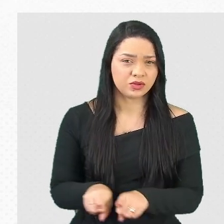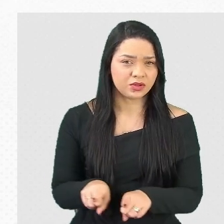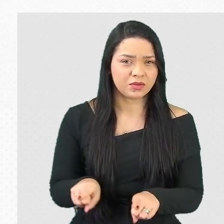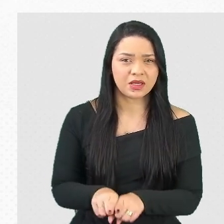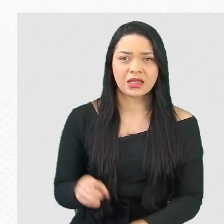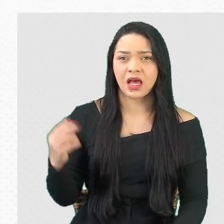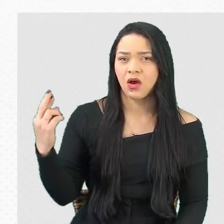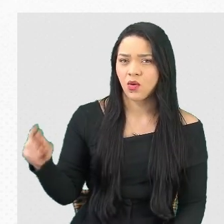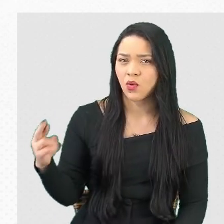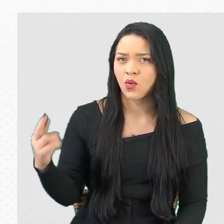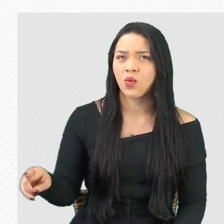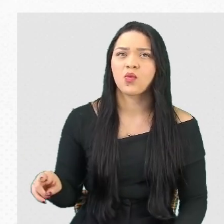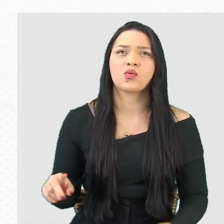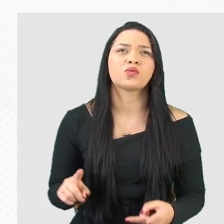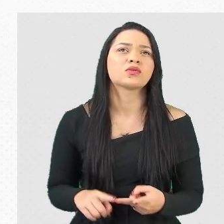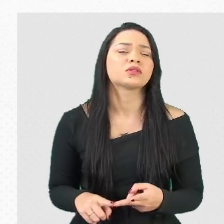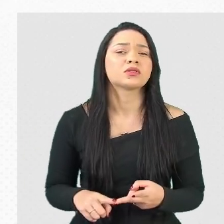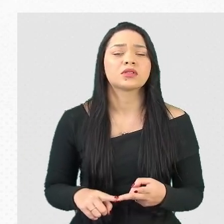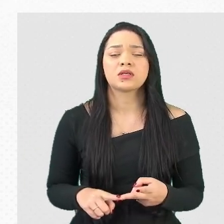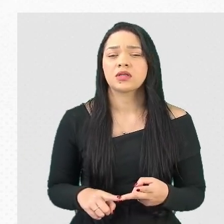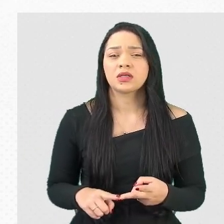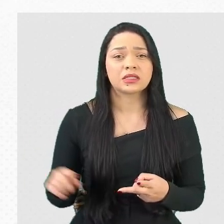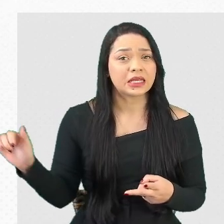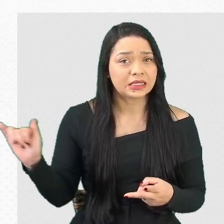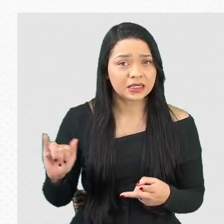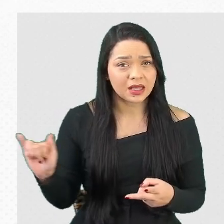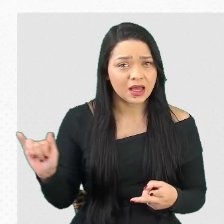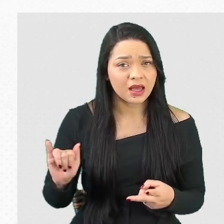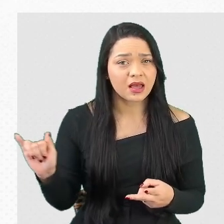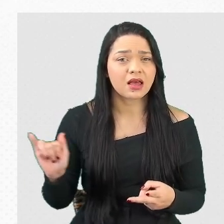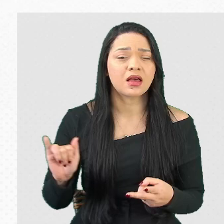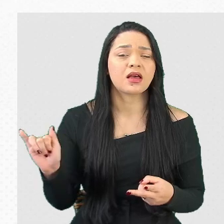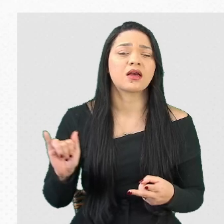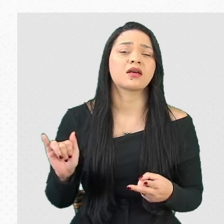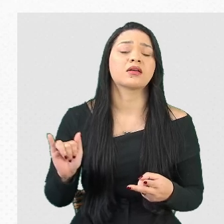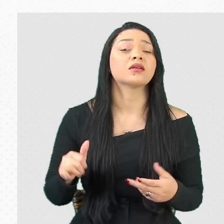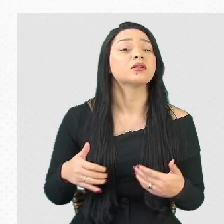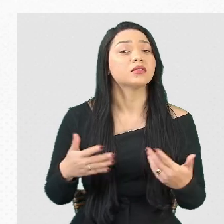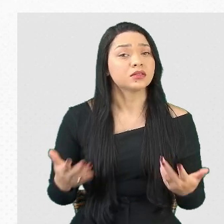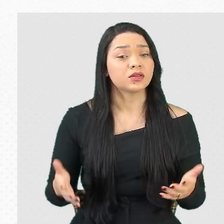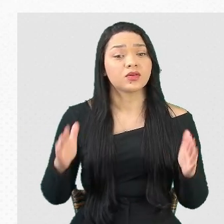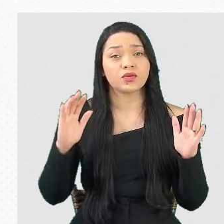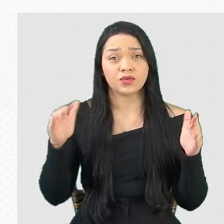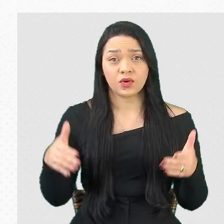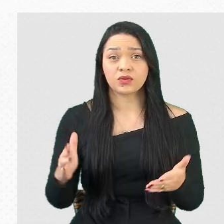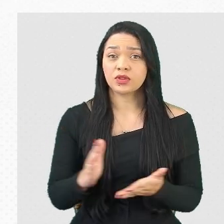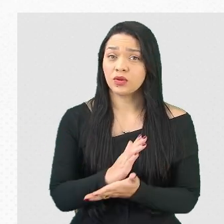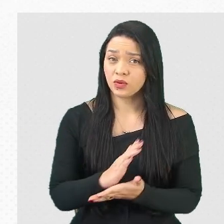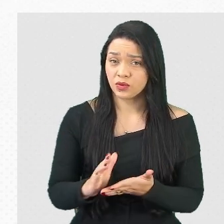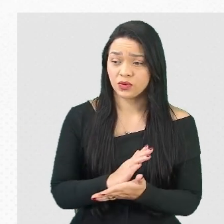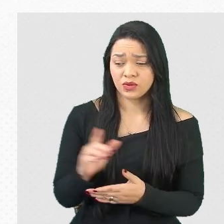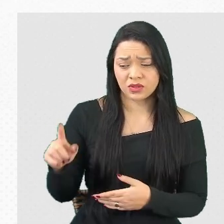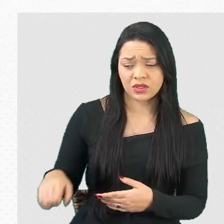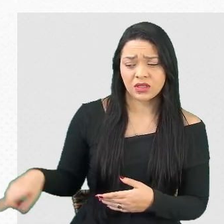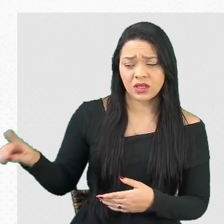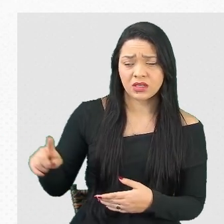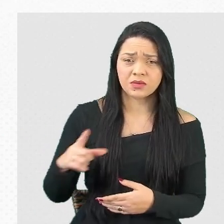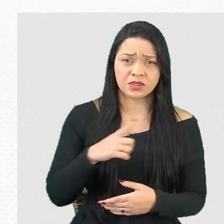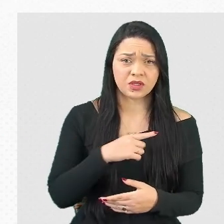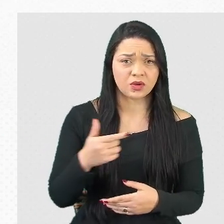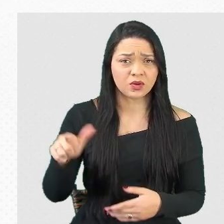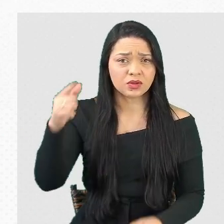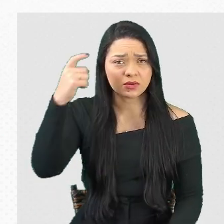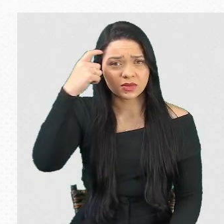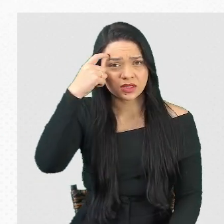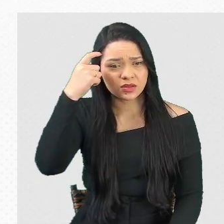Prússia, em outros, na Itália, que, claro, a gente vai tratar aqui de alguns deles, mas você tem outros